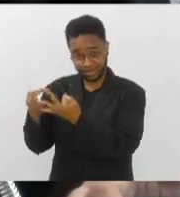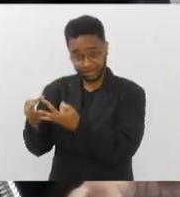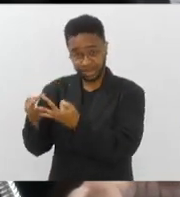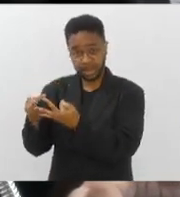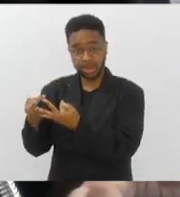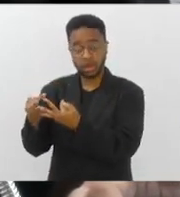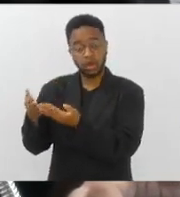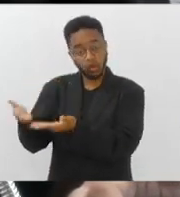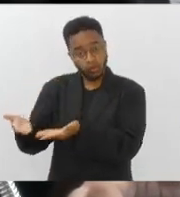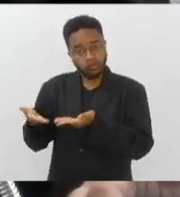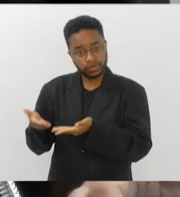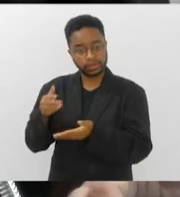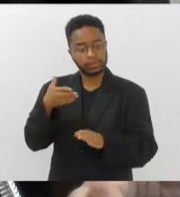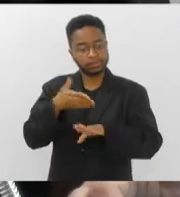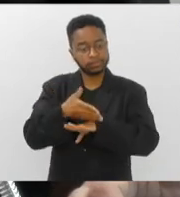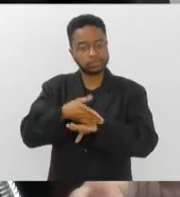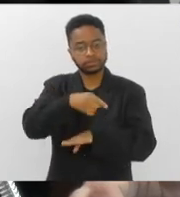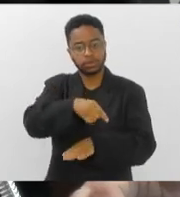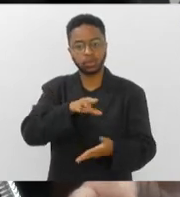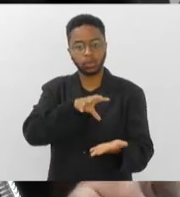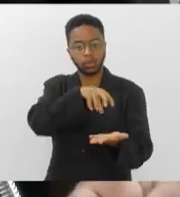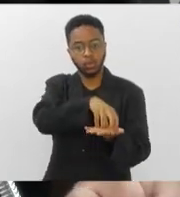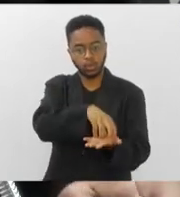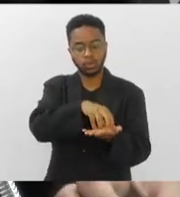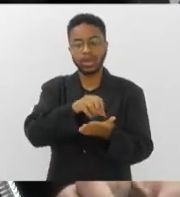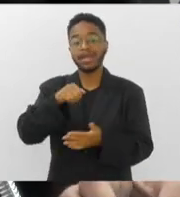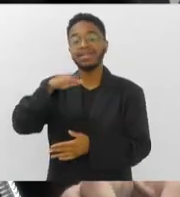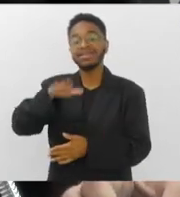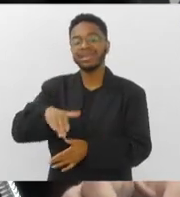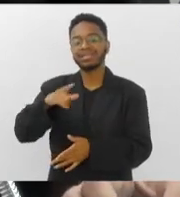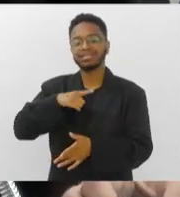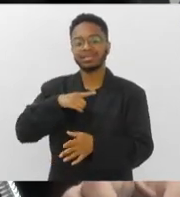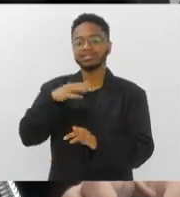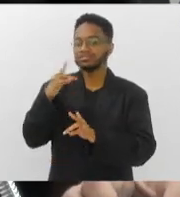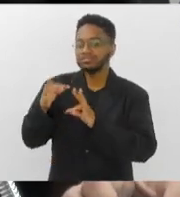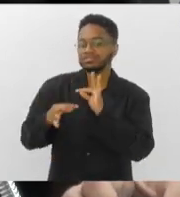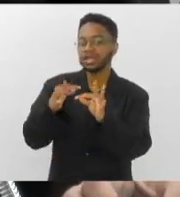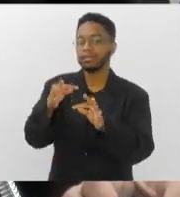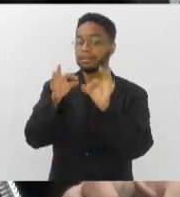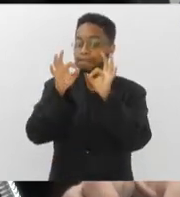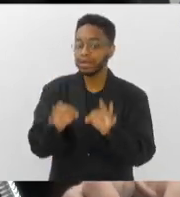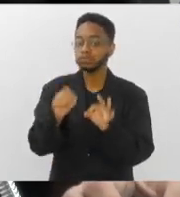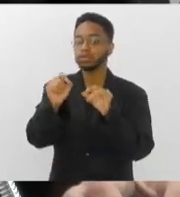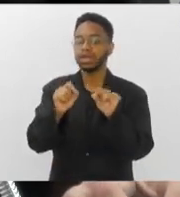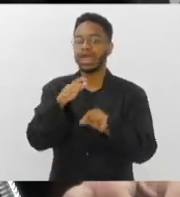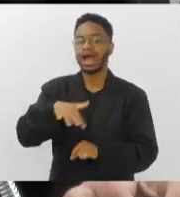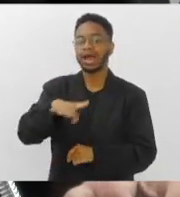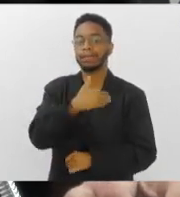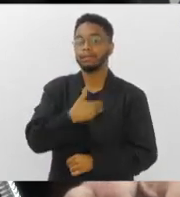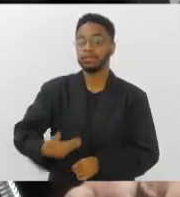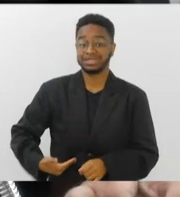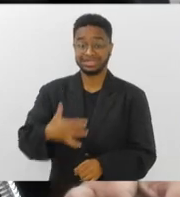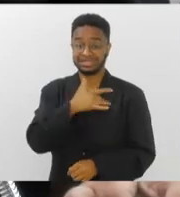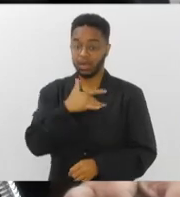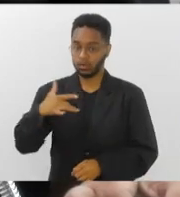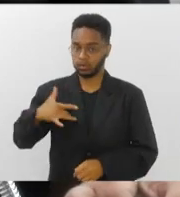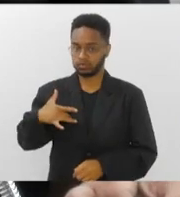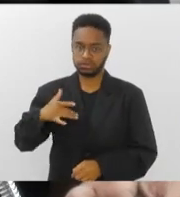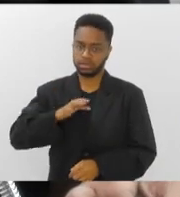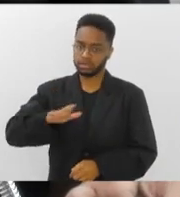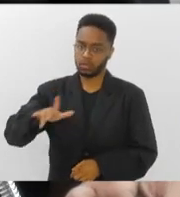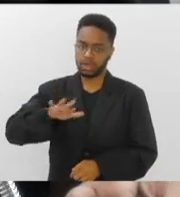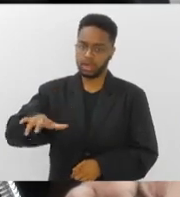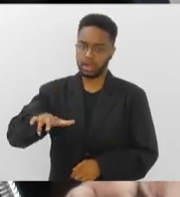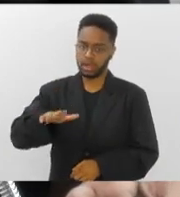família. Quem vai promover o efetivo tratamento é a rede pública de saúde, não é a